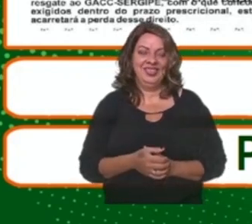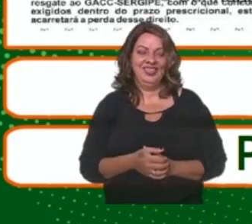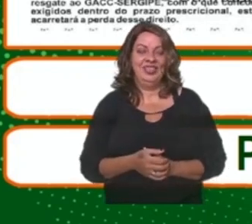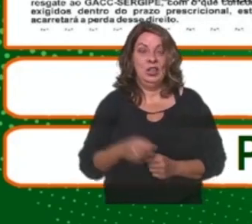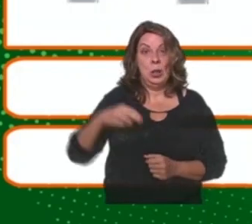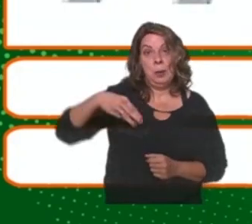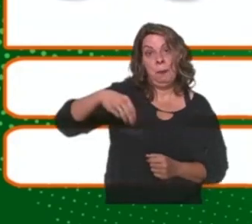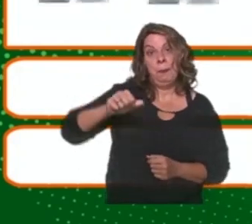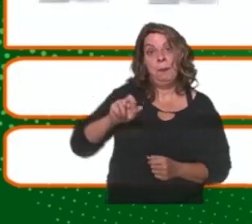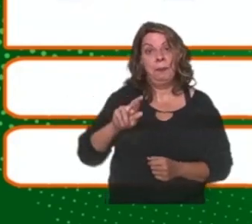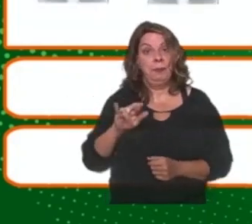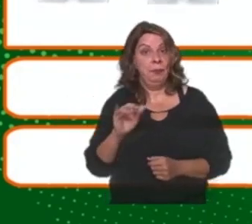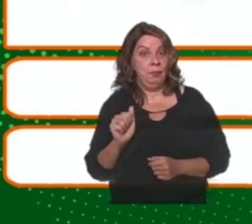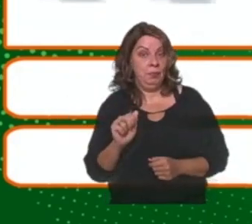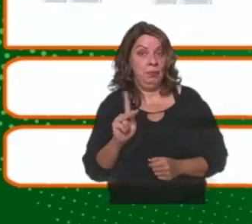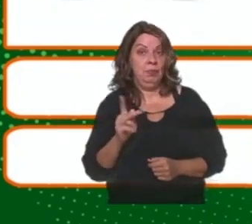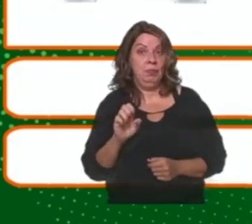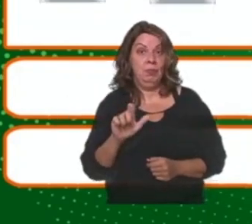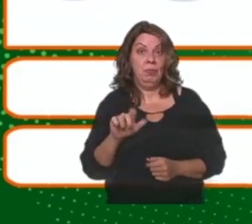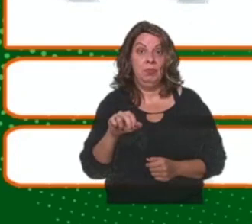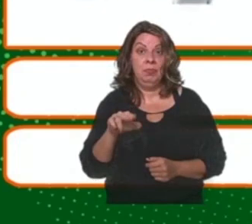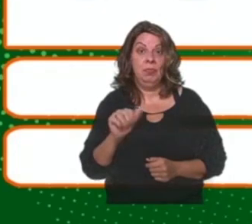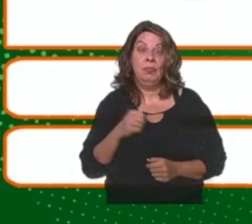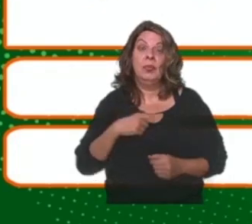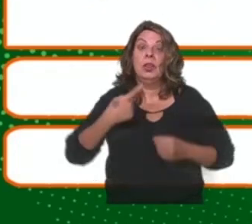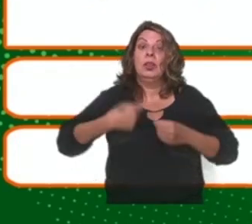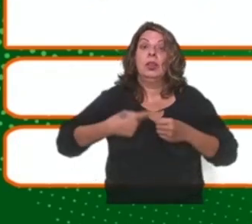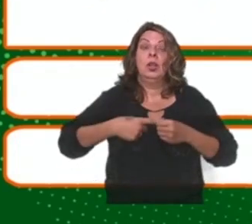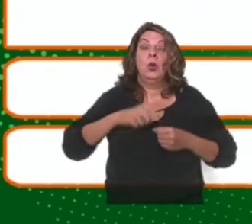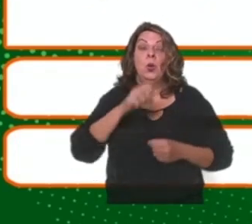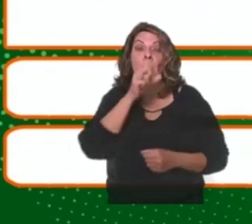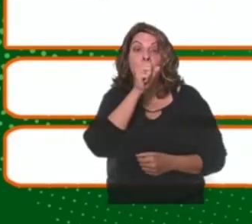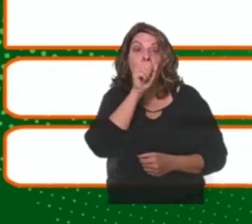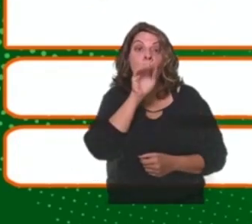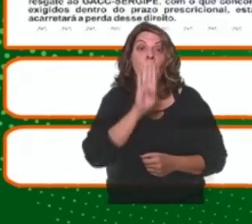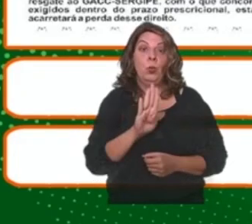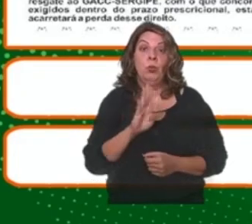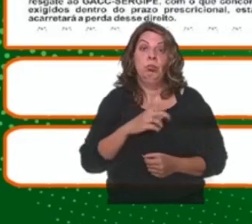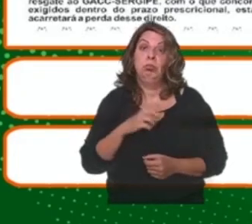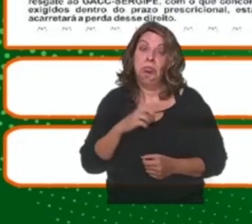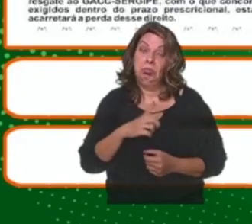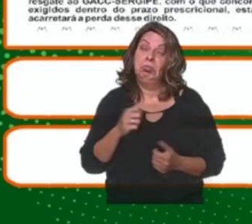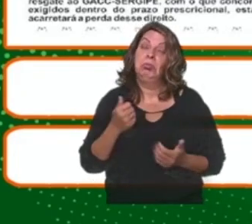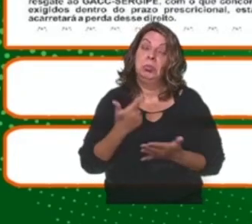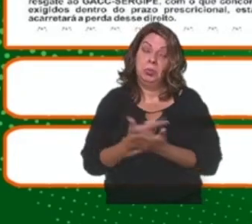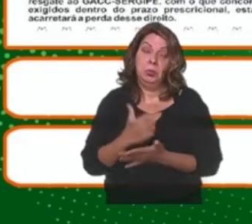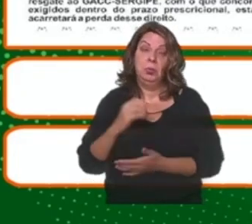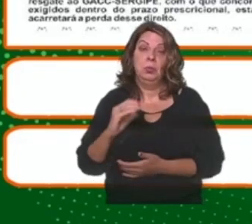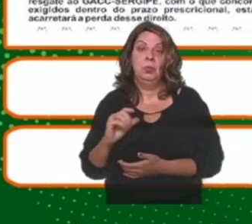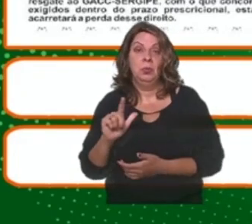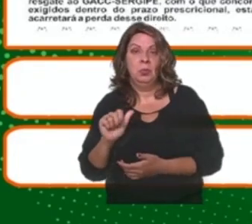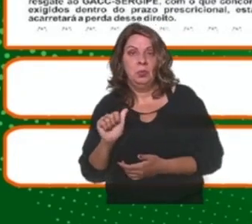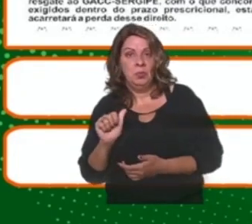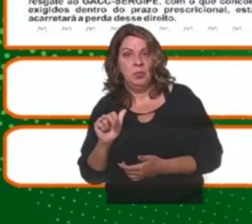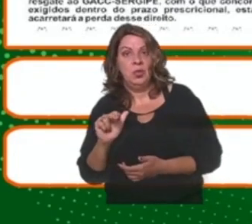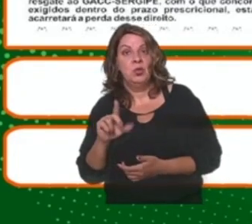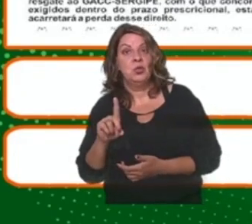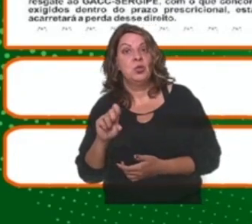040679, Maria Helena é da cidade de Buquim, adquiriu aí com Claudisson Fantinho, nosso... O famoso